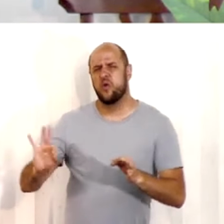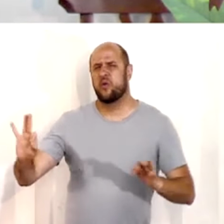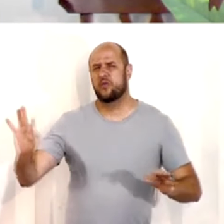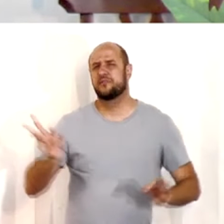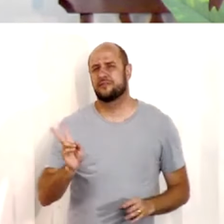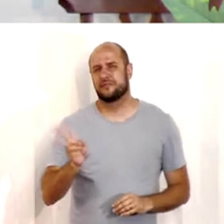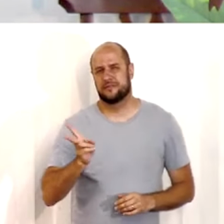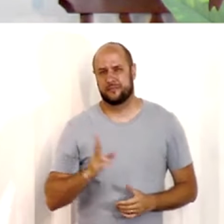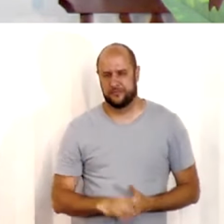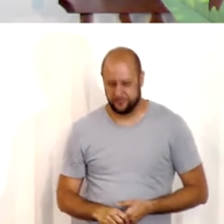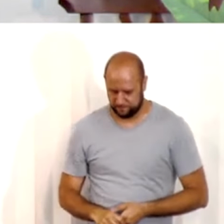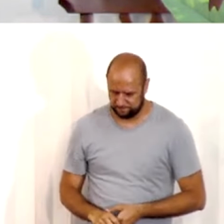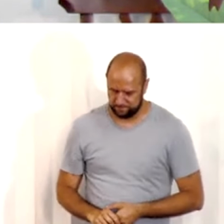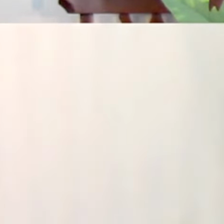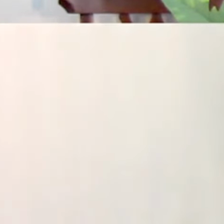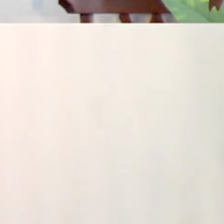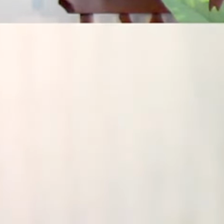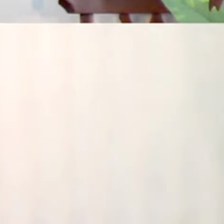com os hebreus,